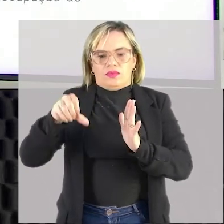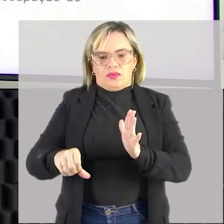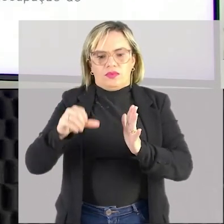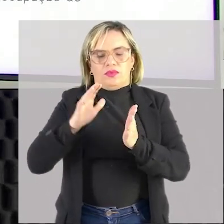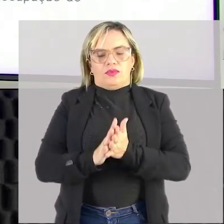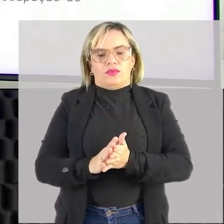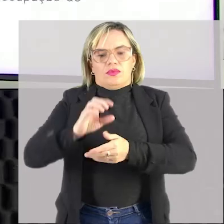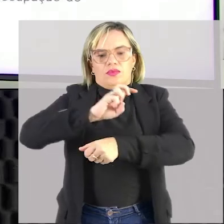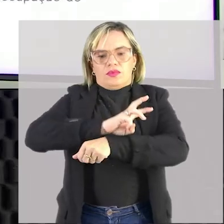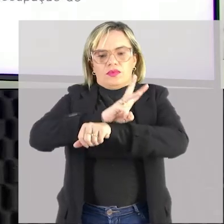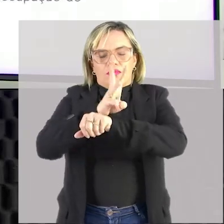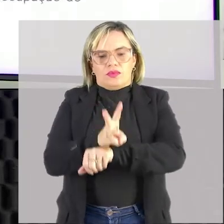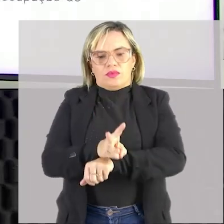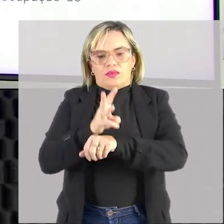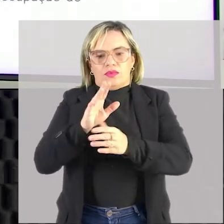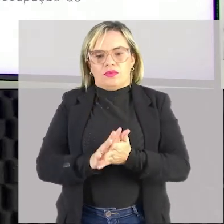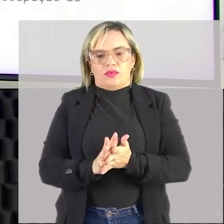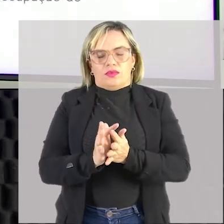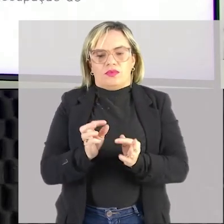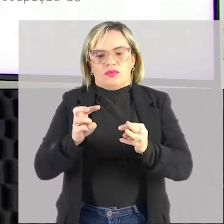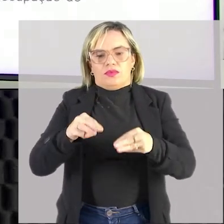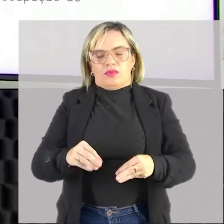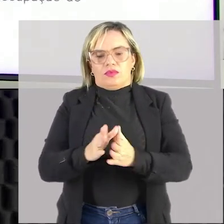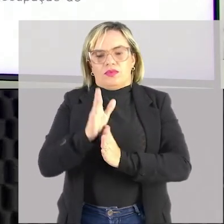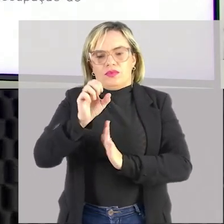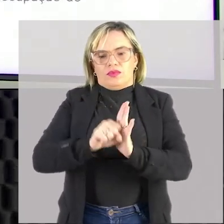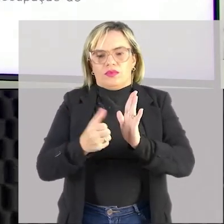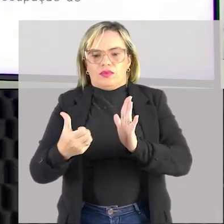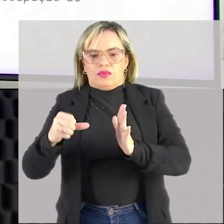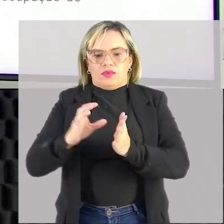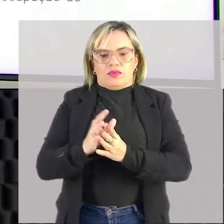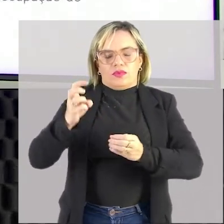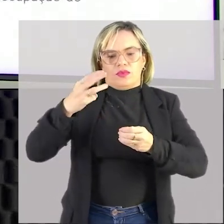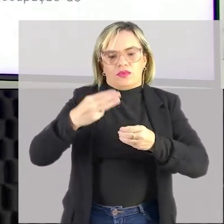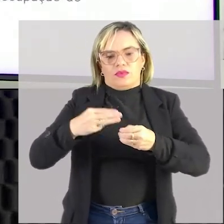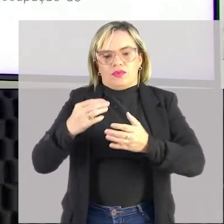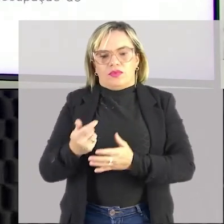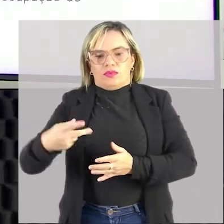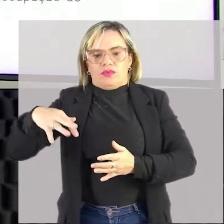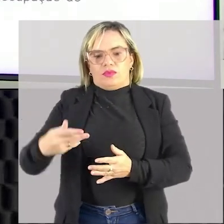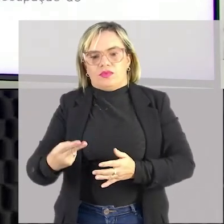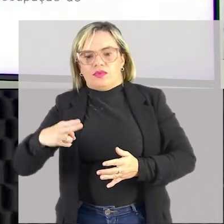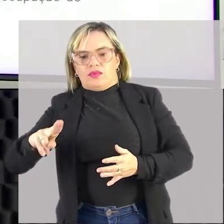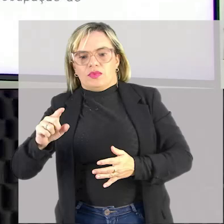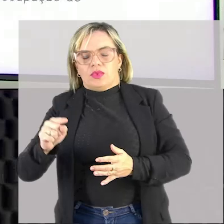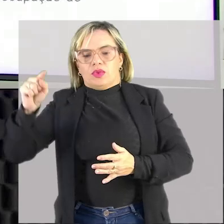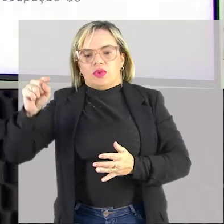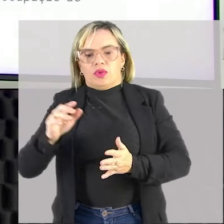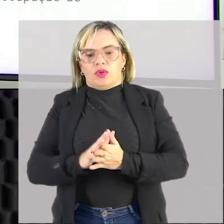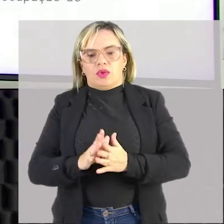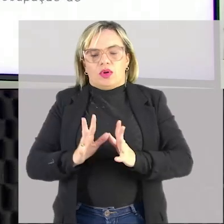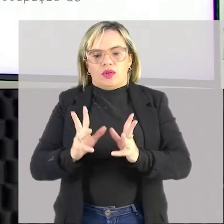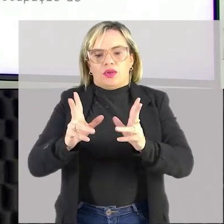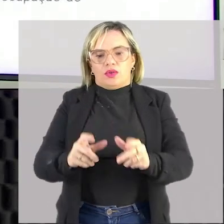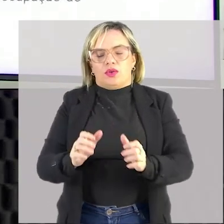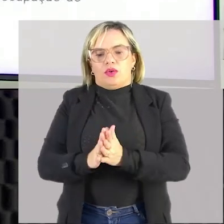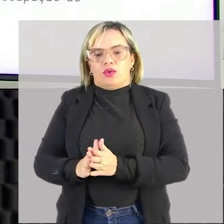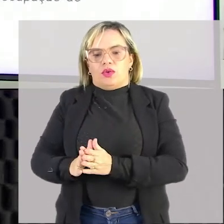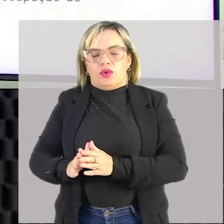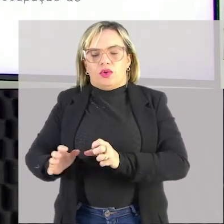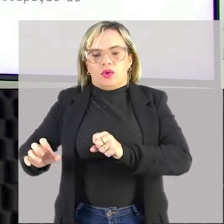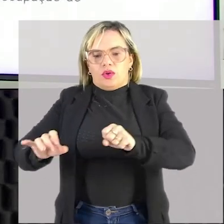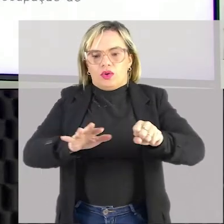da UEMA. No final do século XIX, o município de Grajaú e quase todo o sertão maranhense viveu